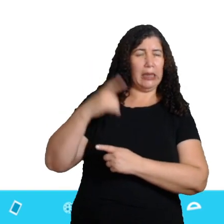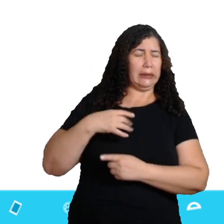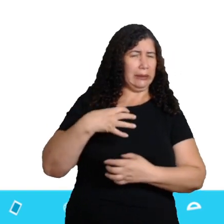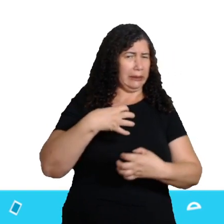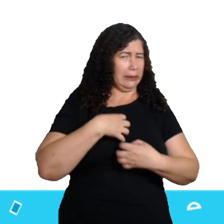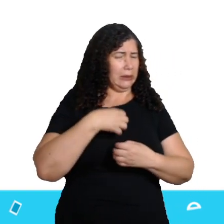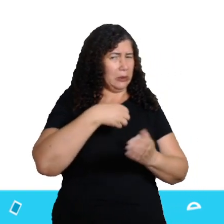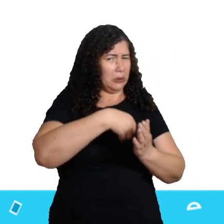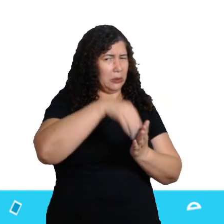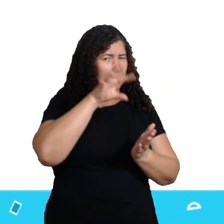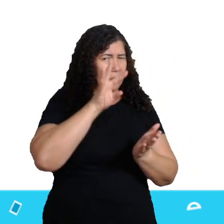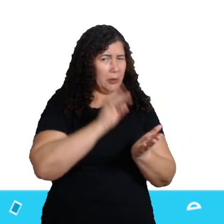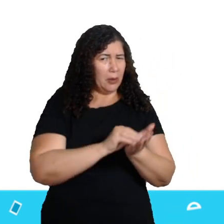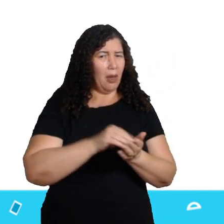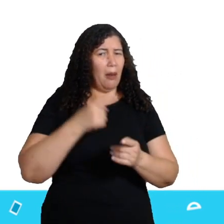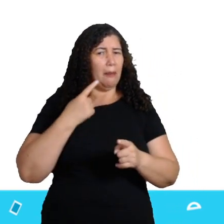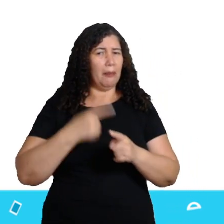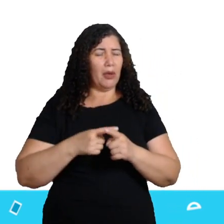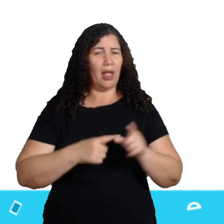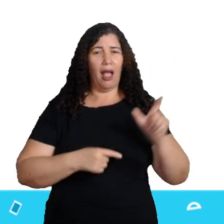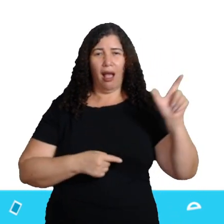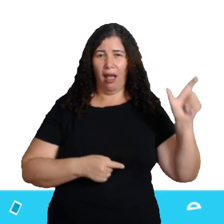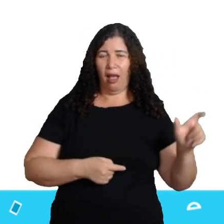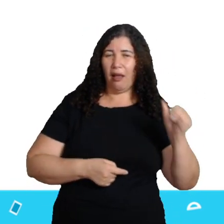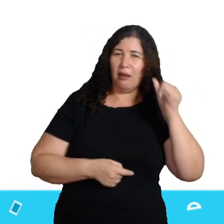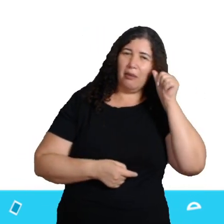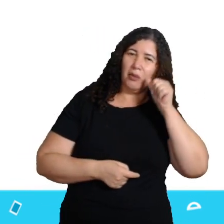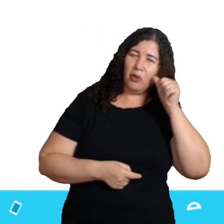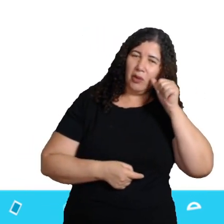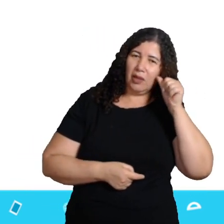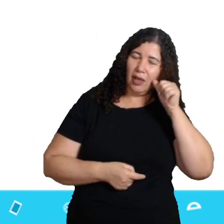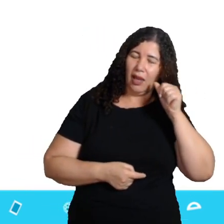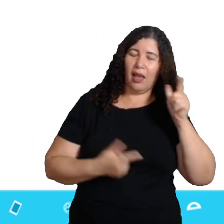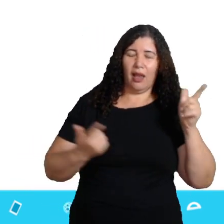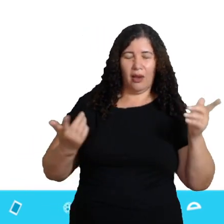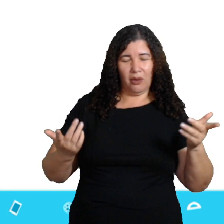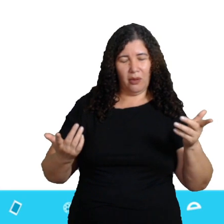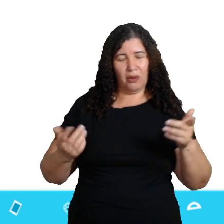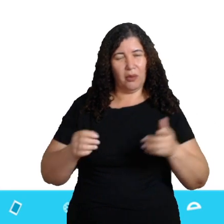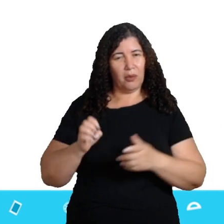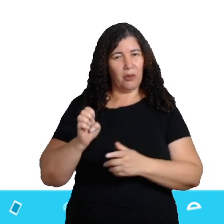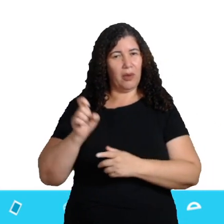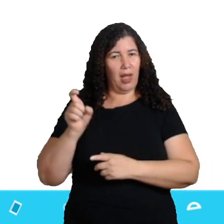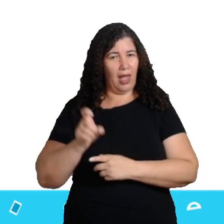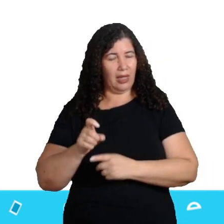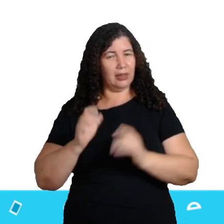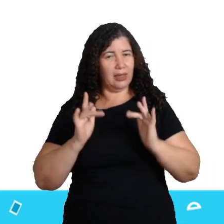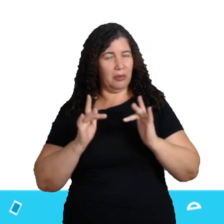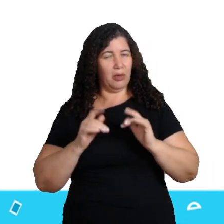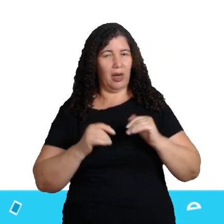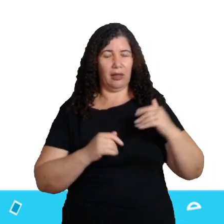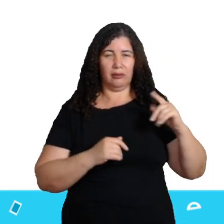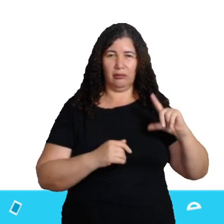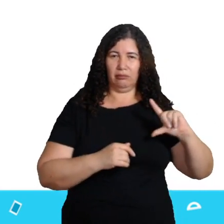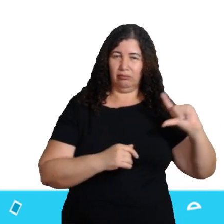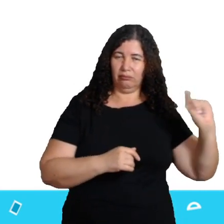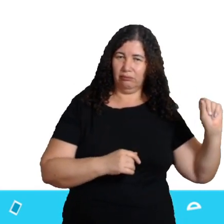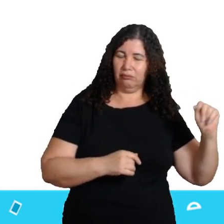vingada porque a outra mulher com quem o seu suposto ex-namorado está